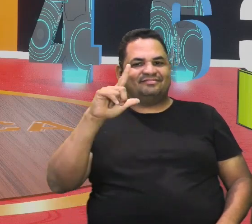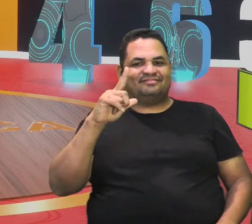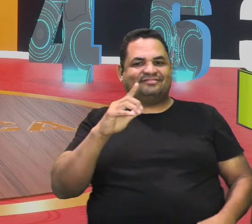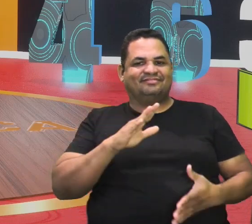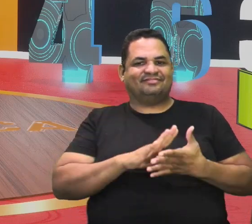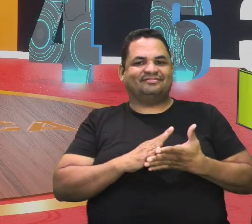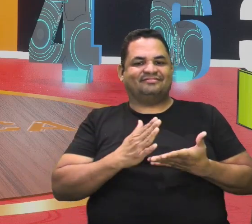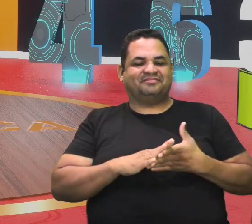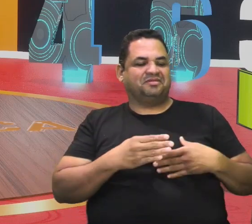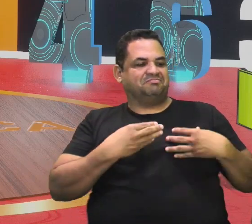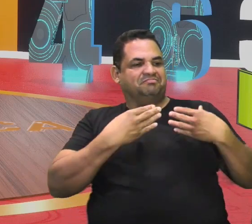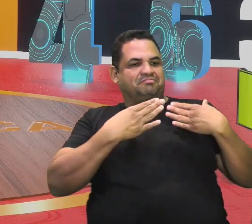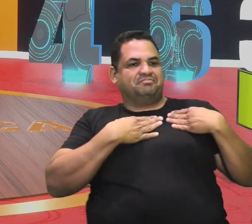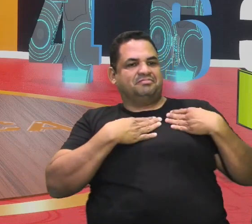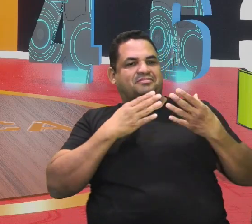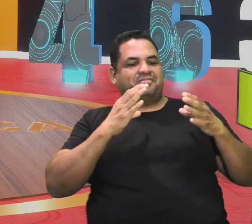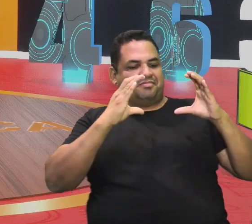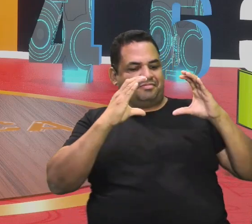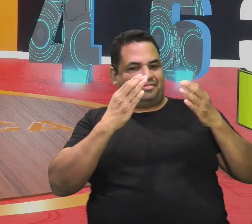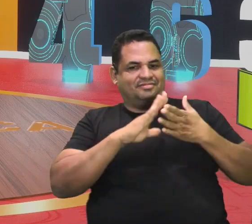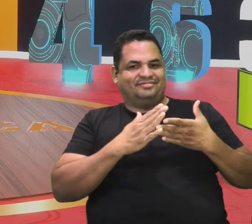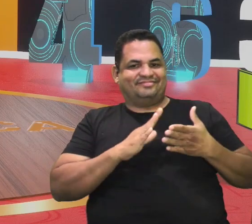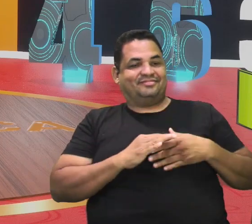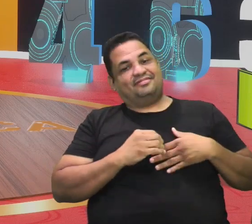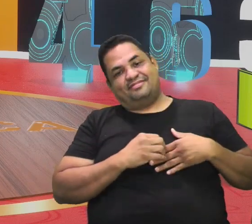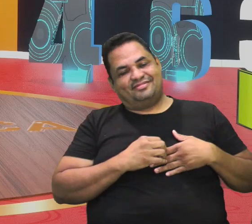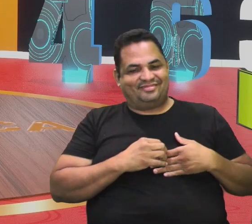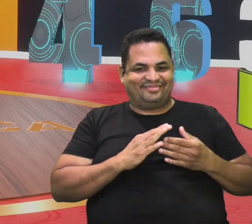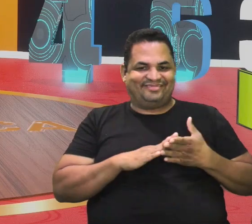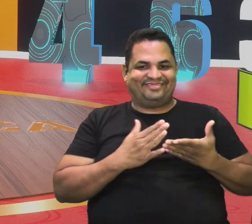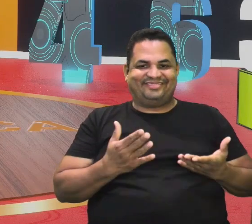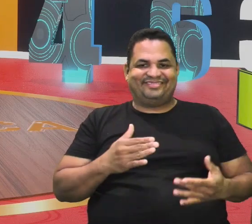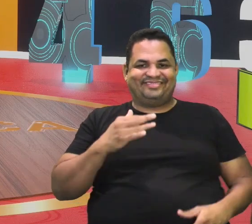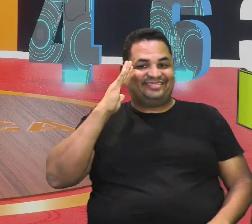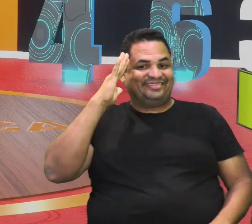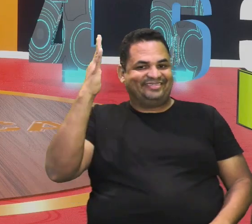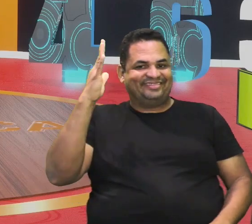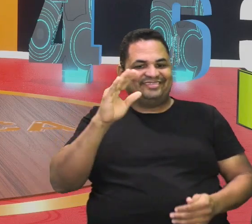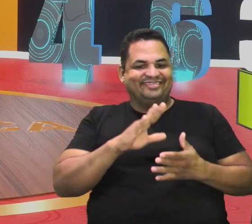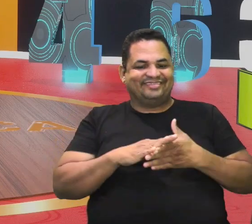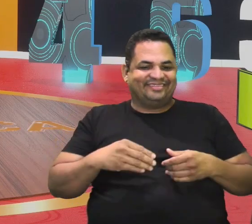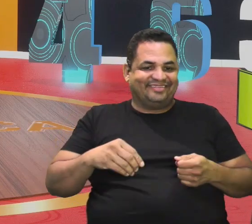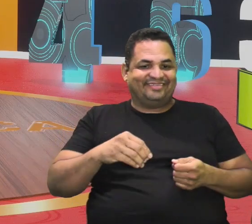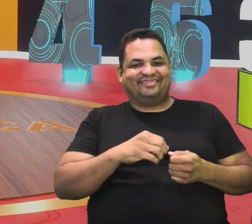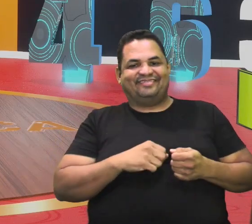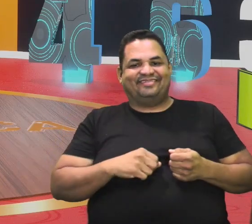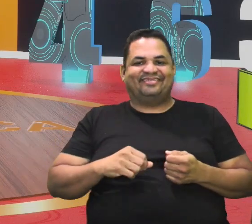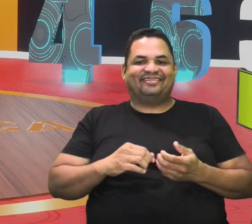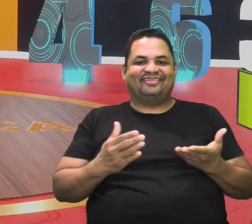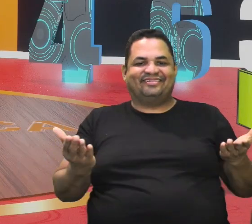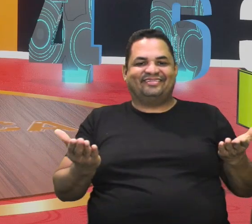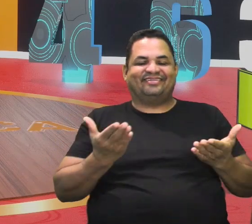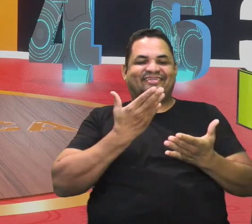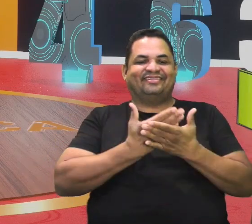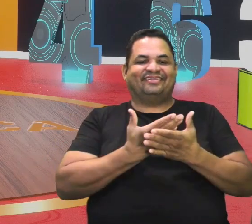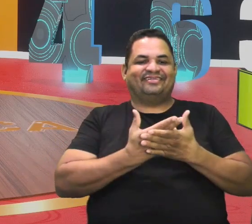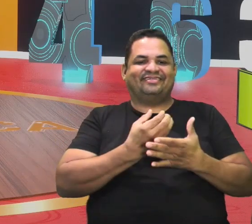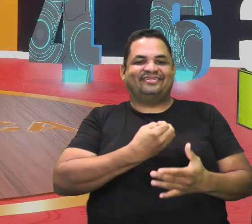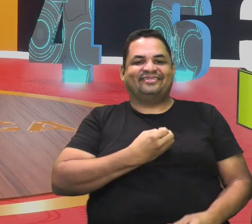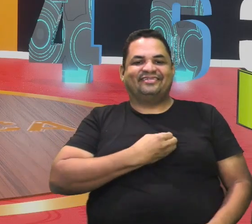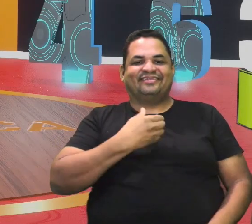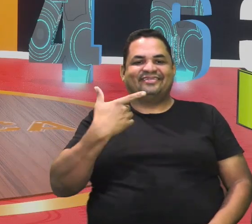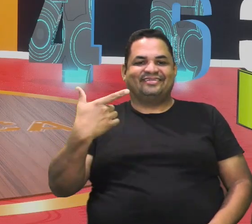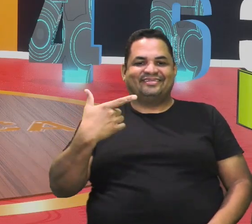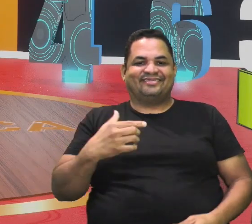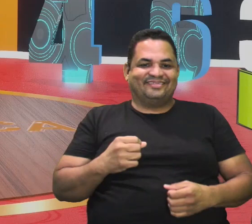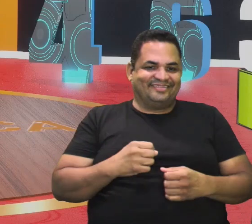nem dominar a bola no peito, fazer gol de cabeça. Imagina girar um bambolê. É destreinado. Então, na aula 28,